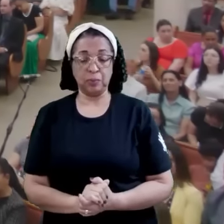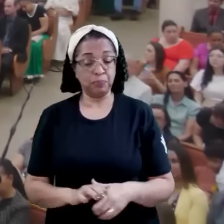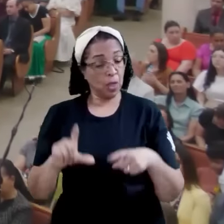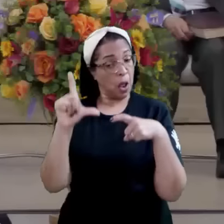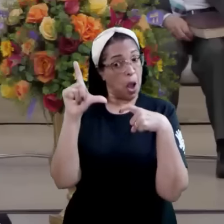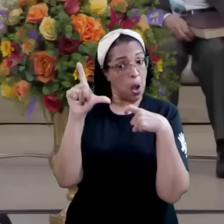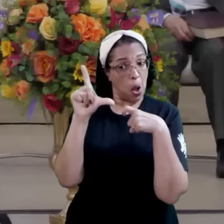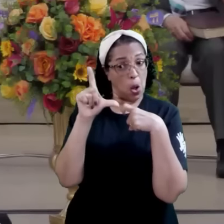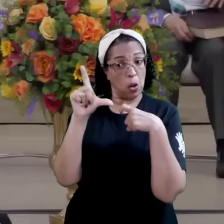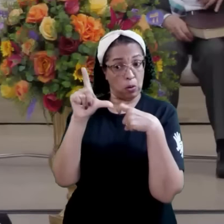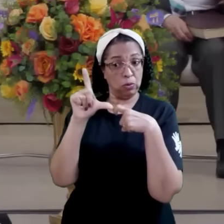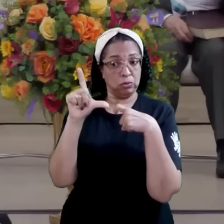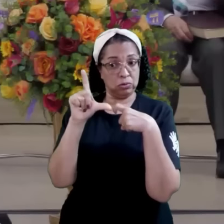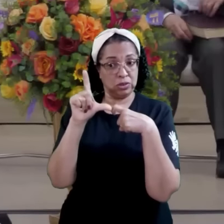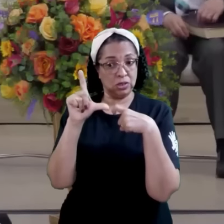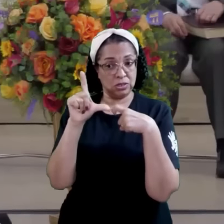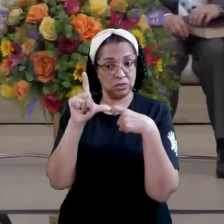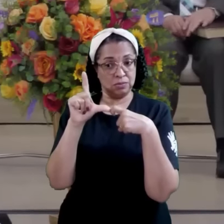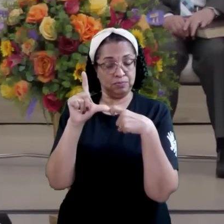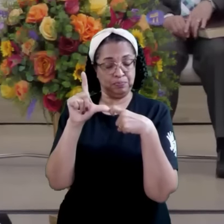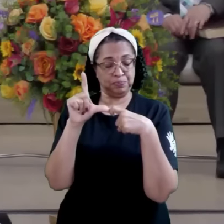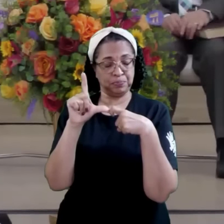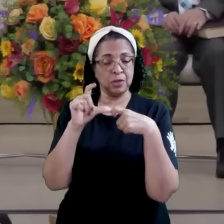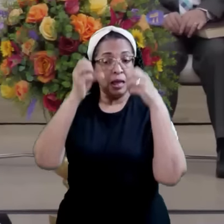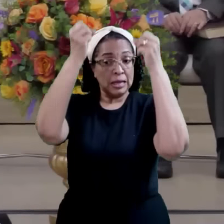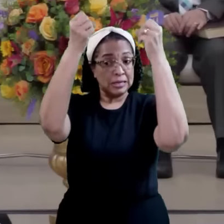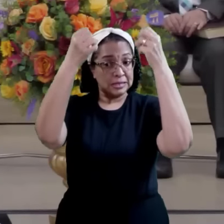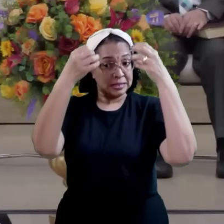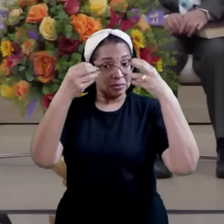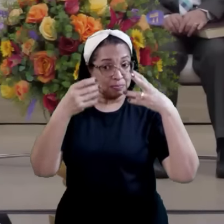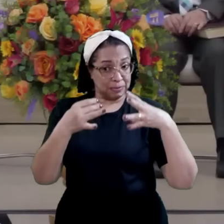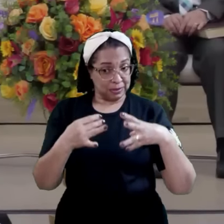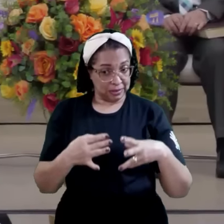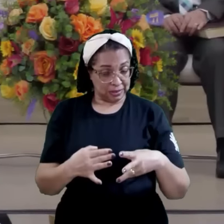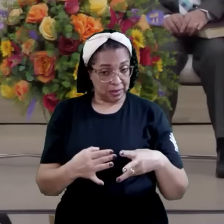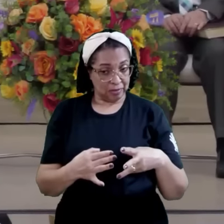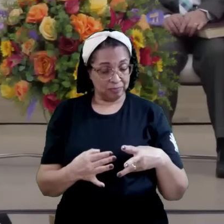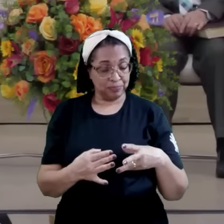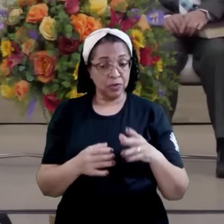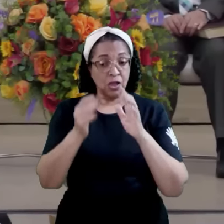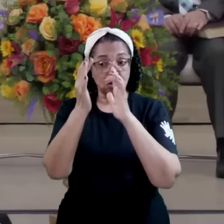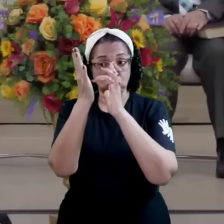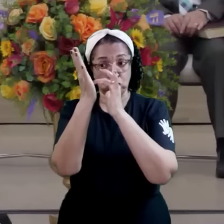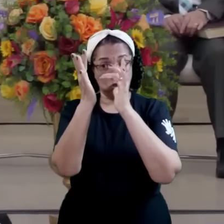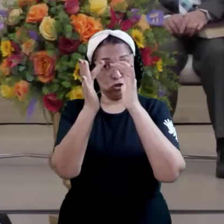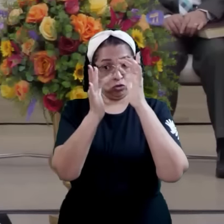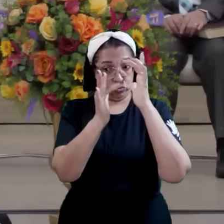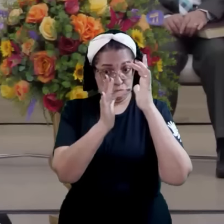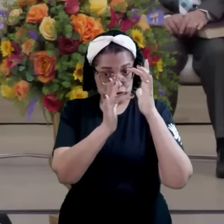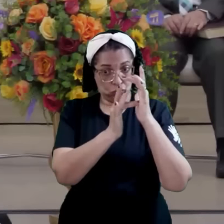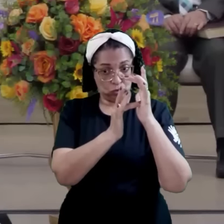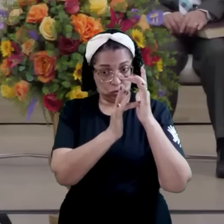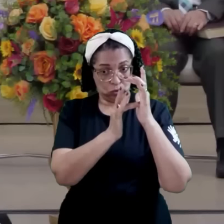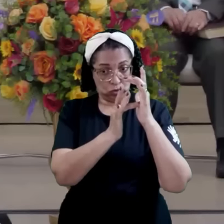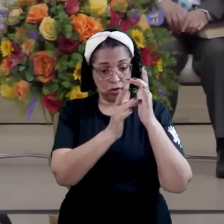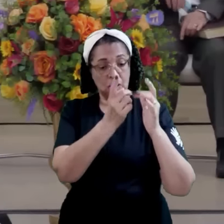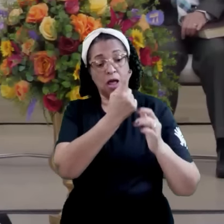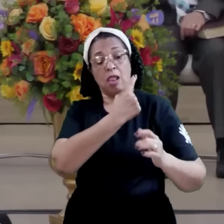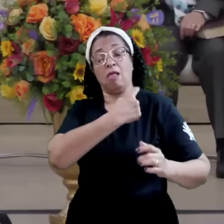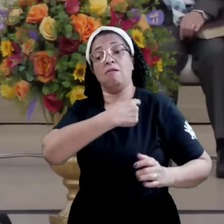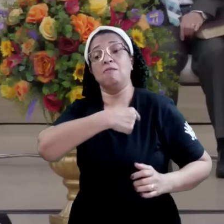enquanto Marcos 10:46 vai narrar a saída de Jesus da cidade de Jericó eu vou repetir Lucas narra a